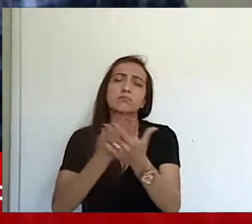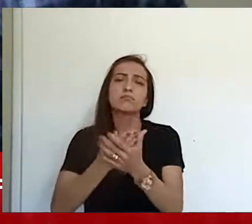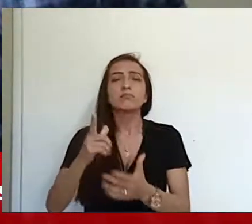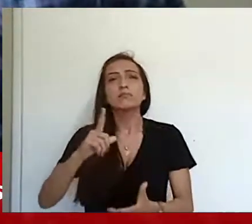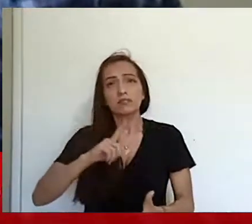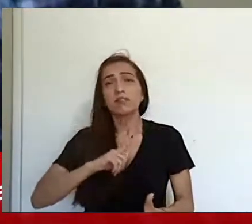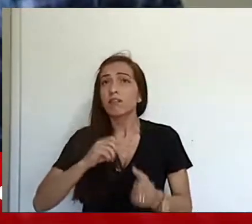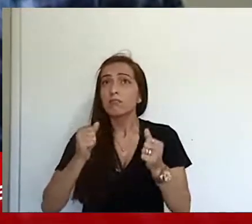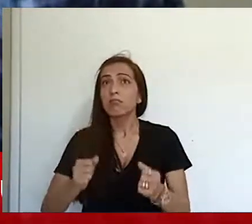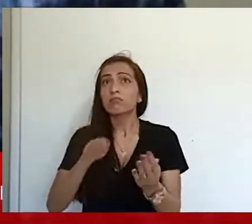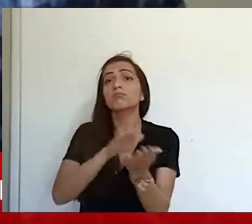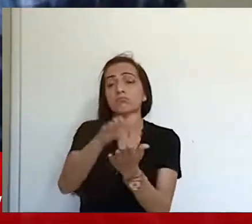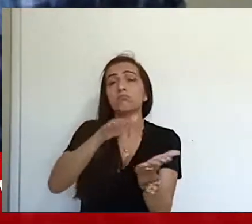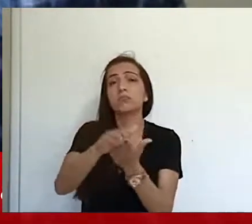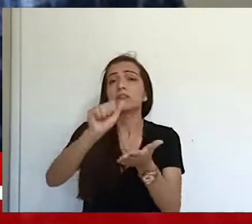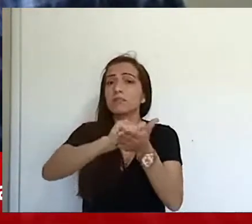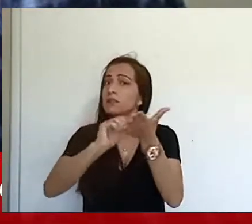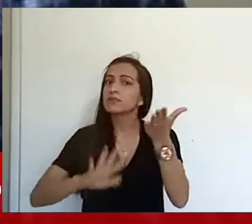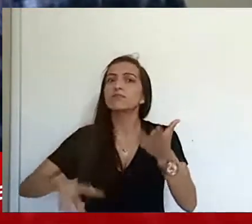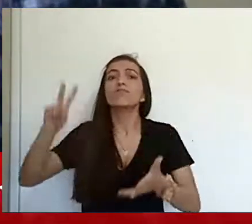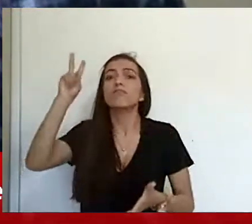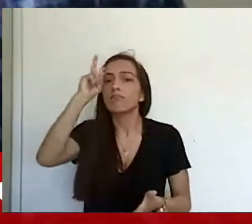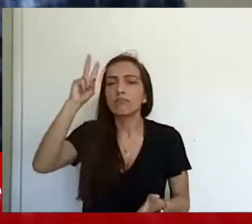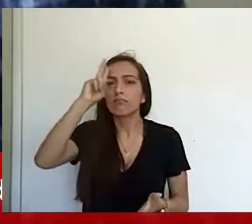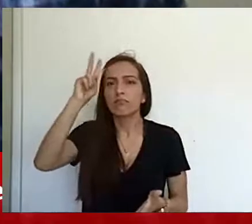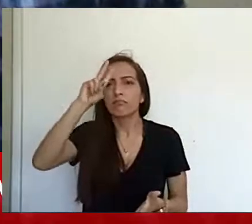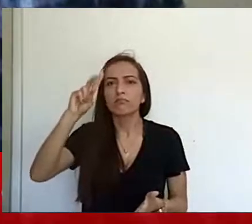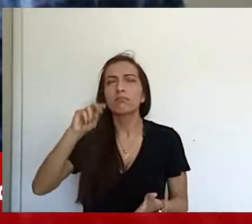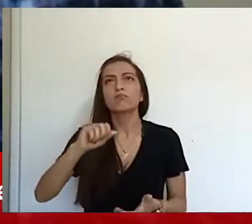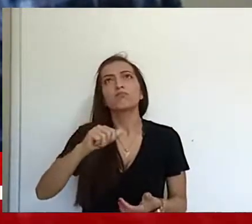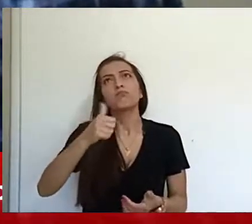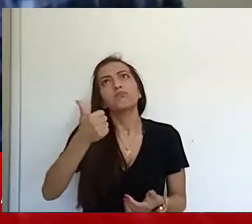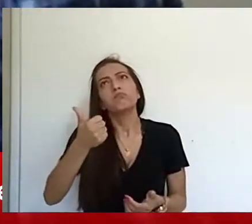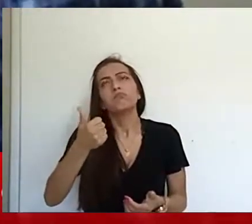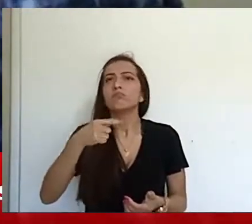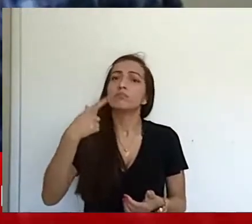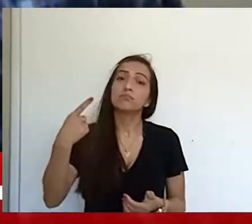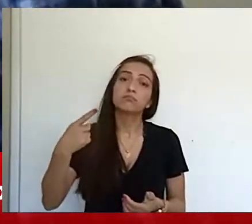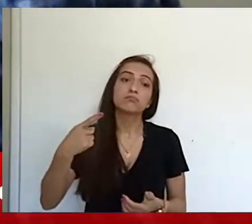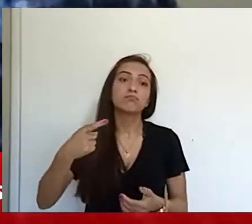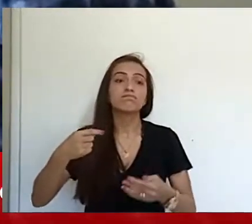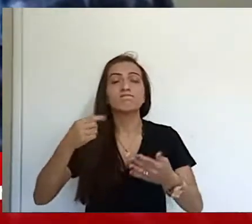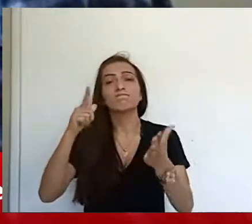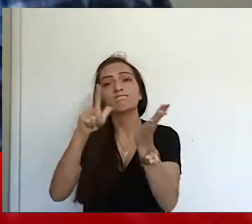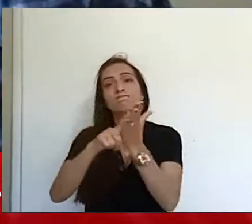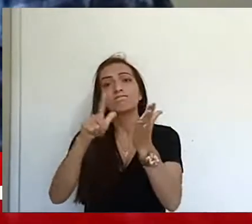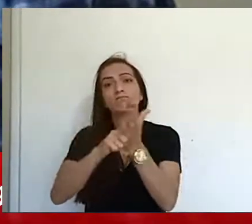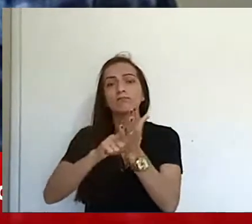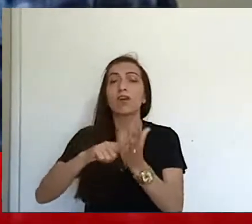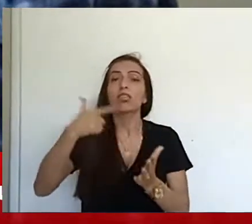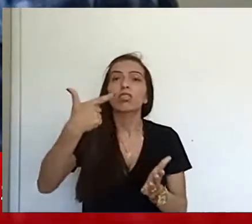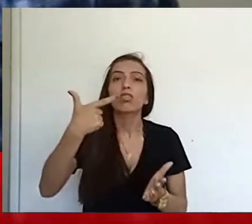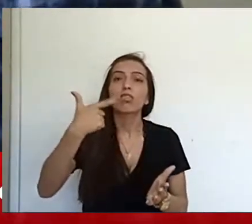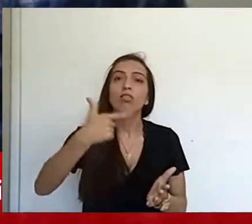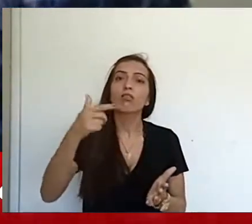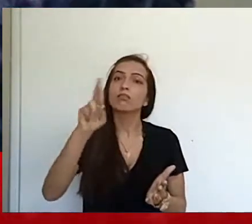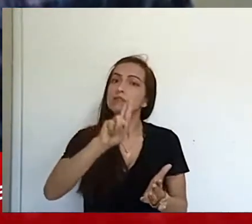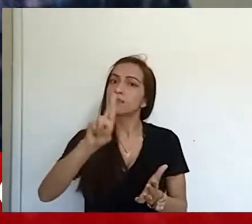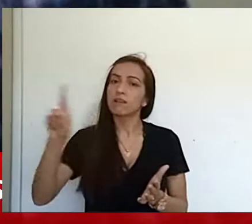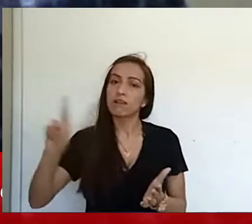as atividades. Lembrando que uma folha para ser impressa, né, em média de R$2. Imagine se a gente mandar uma